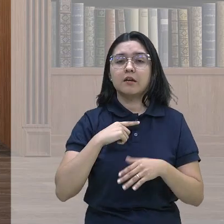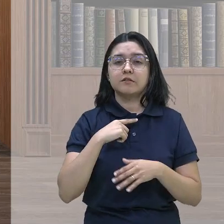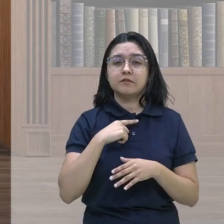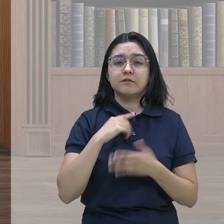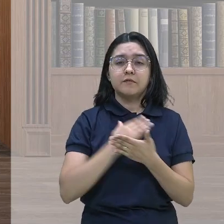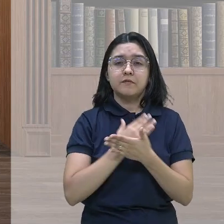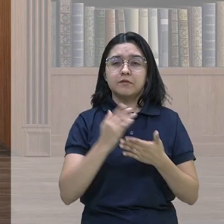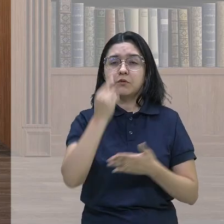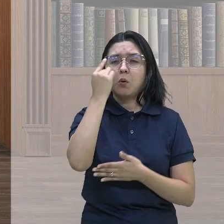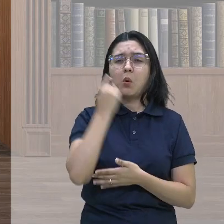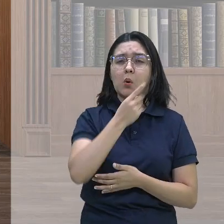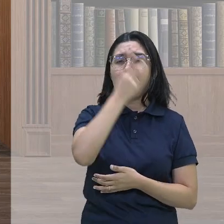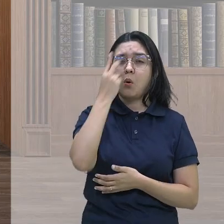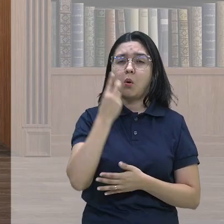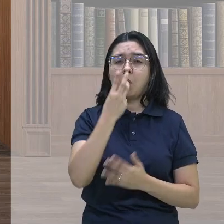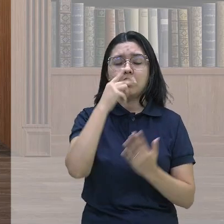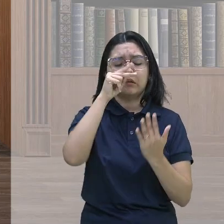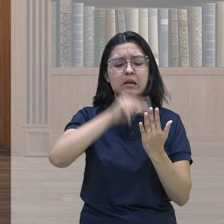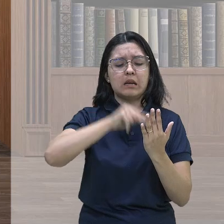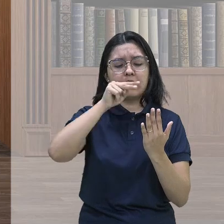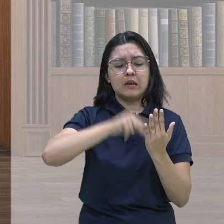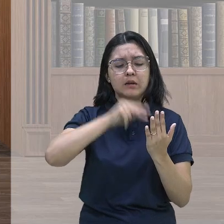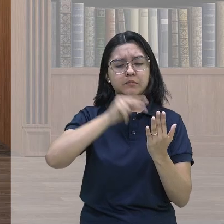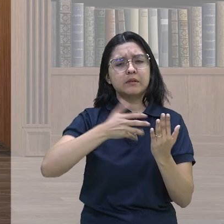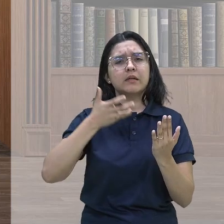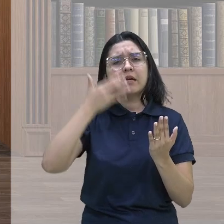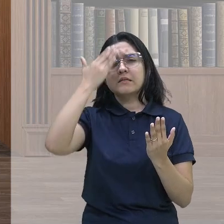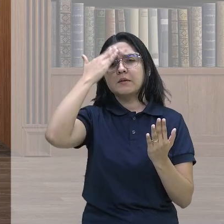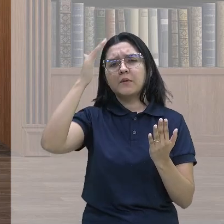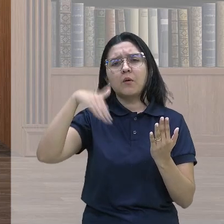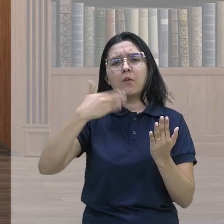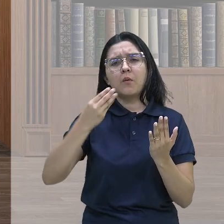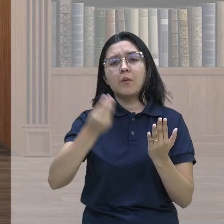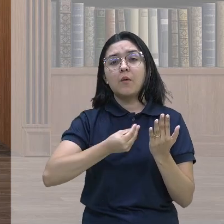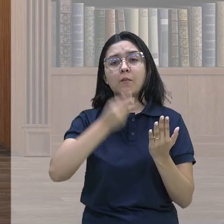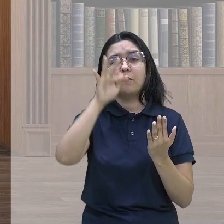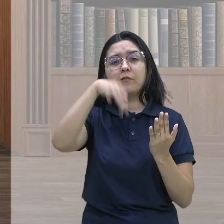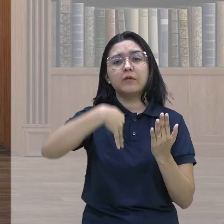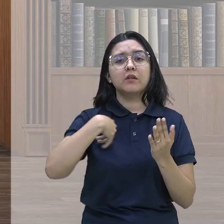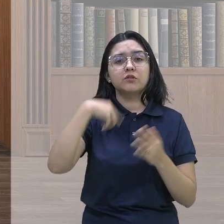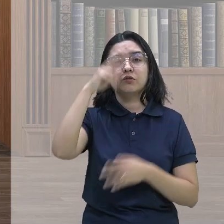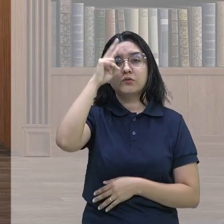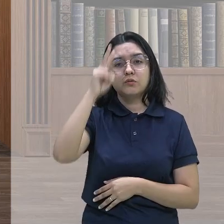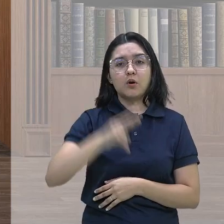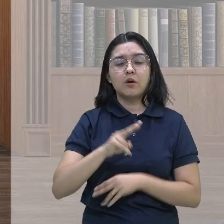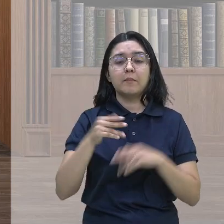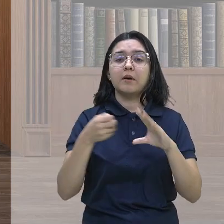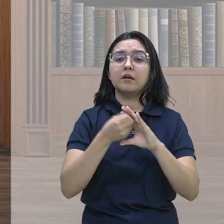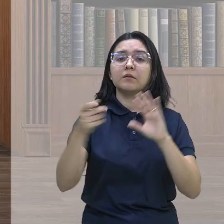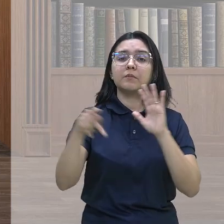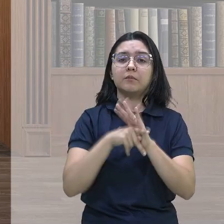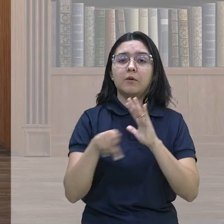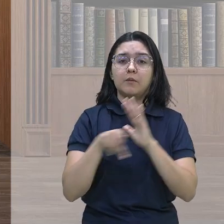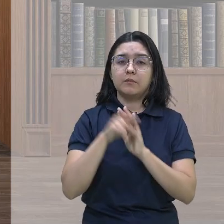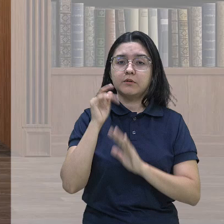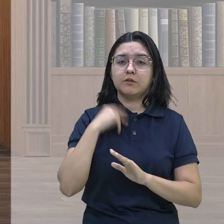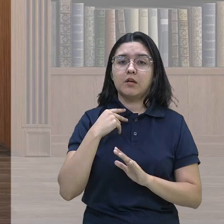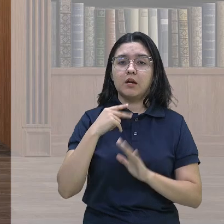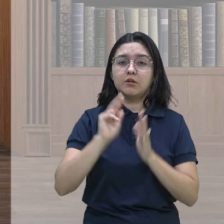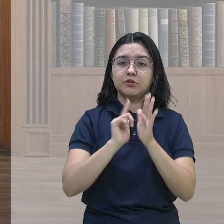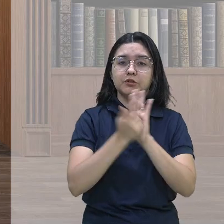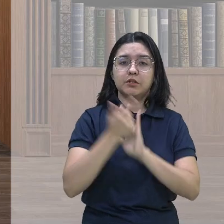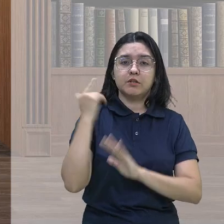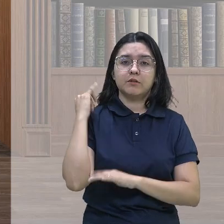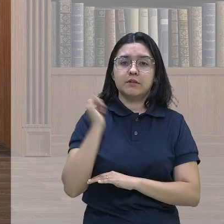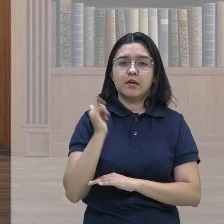horas e horas preso num livro porque você quer saber como aquela situação vai se solucionar. Isso é uma característica do gênero narrativo, ele te